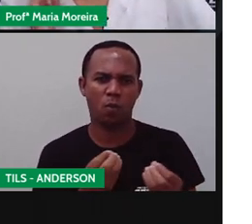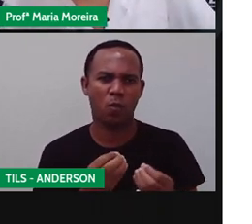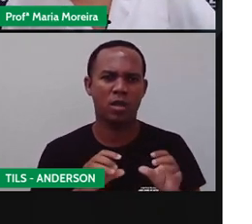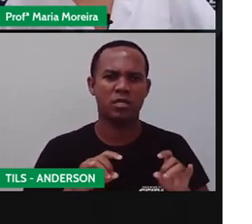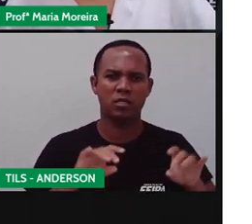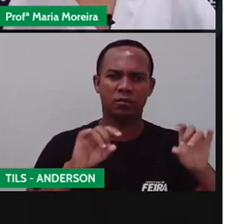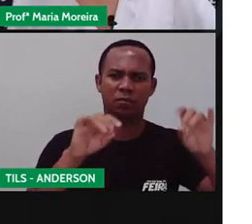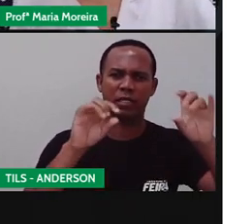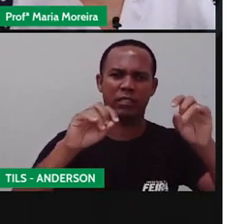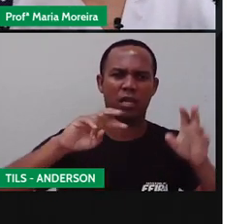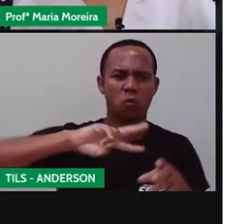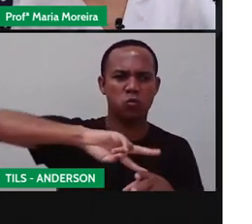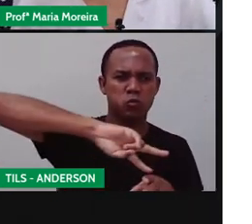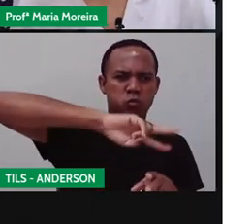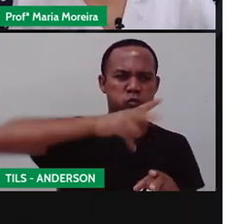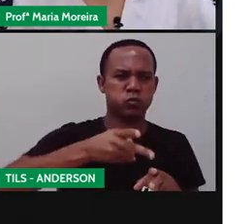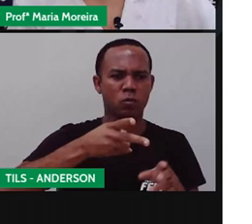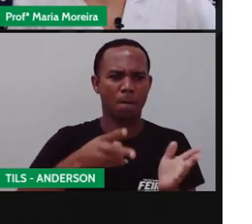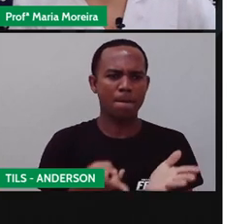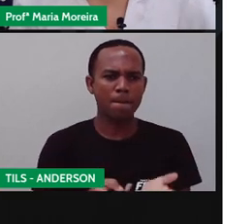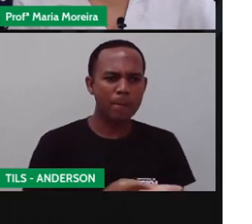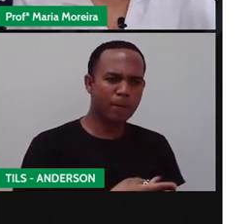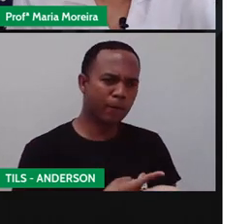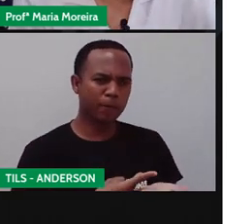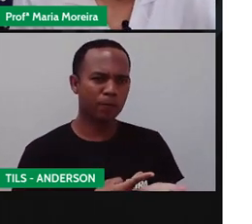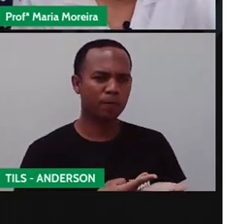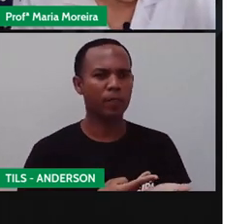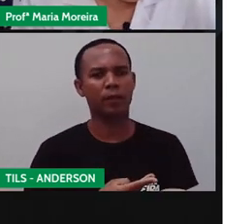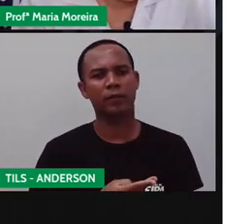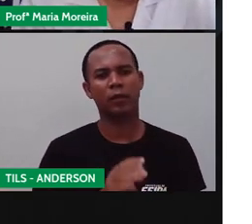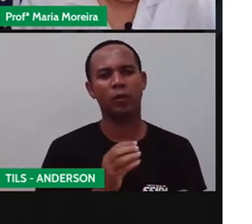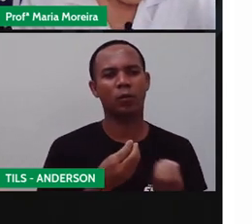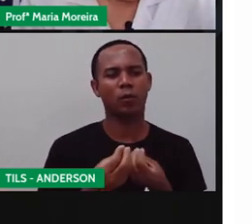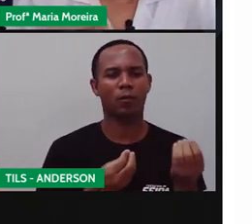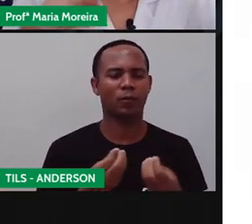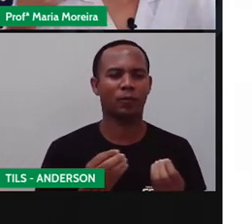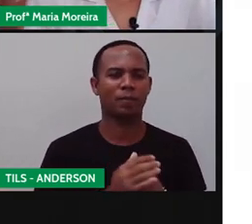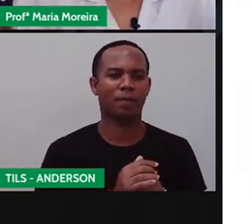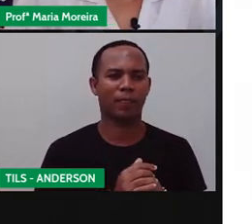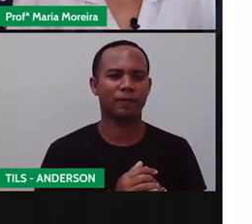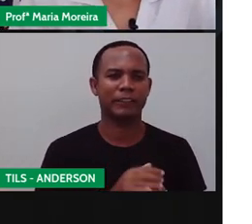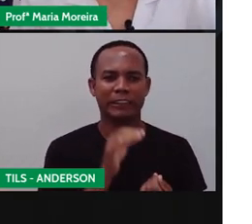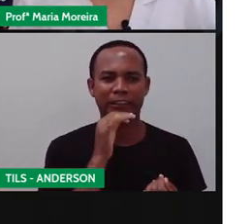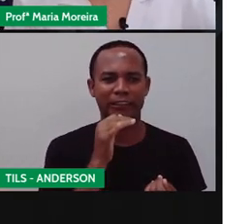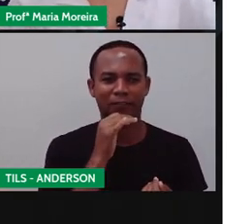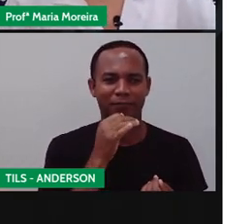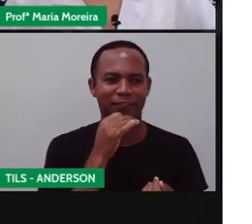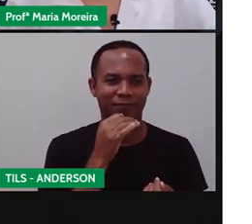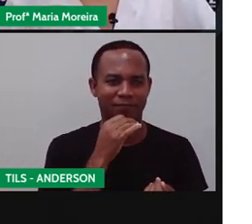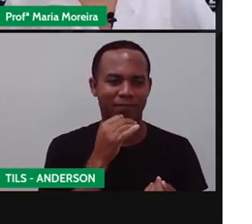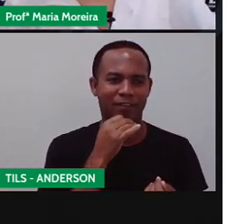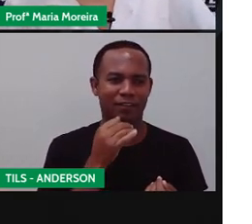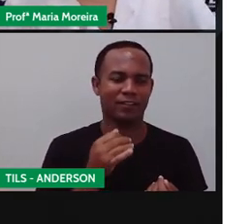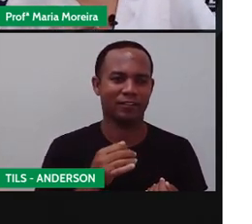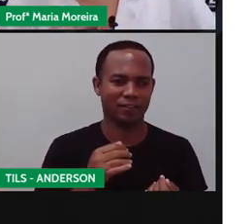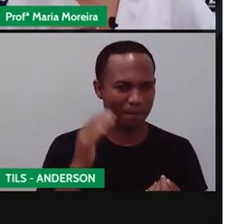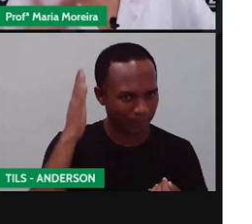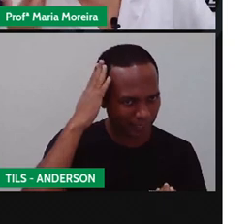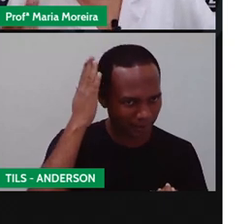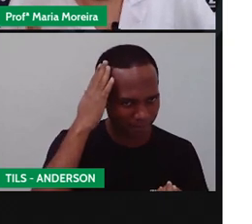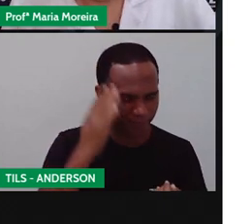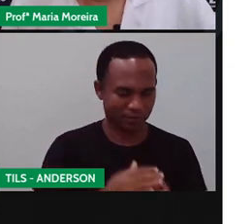primariamente chutes e rasteiras, né? A gente não vai brincar porque a própria quer machucar Anderson. Quer lá fazer muito melhor, além de